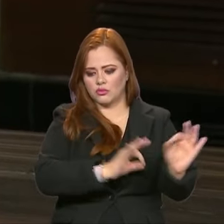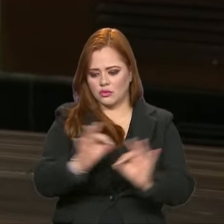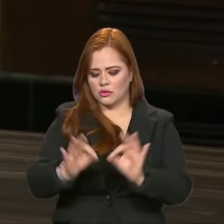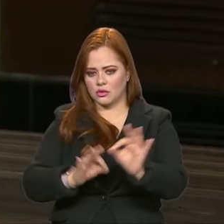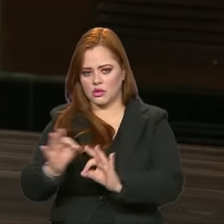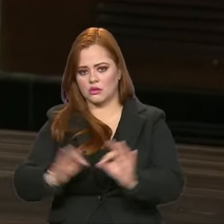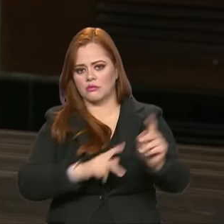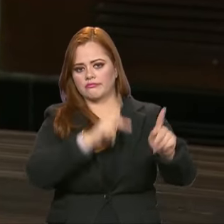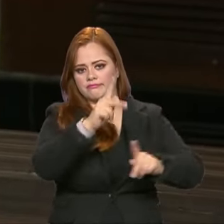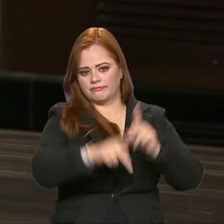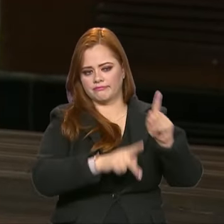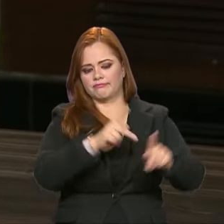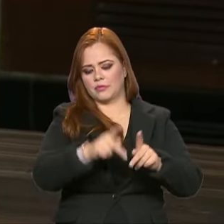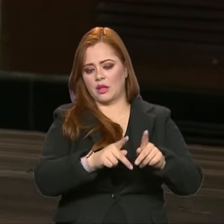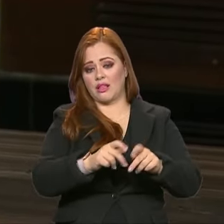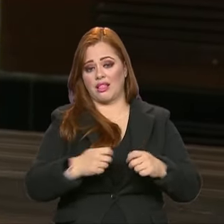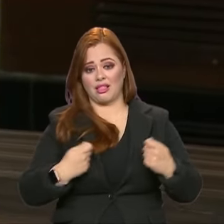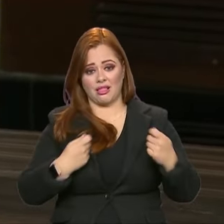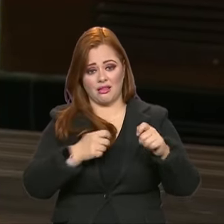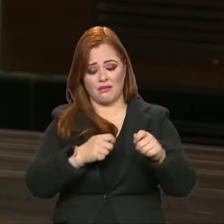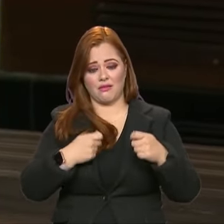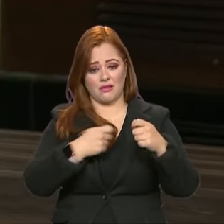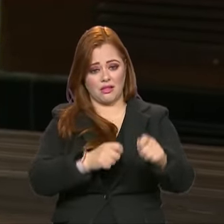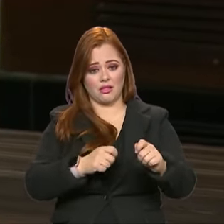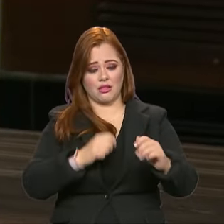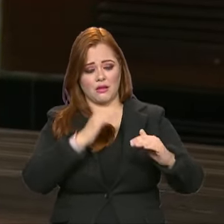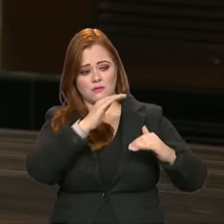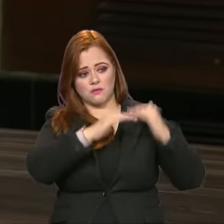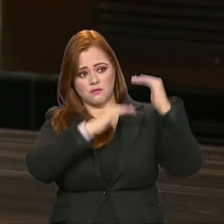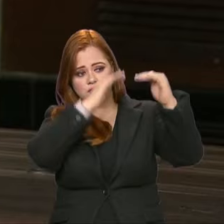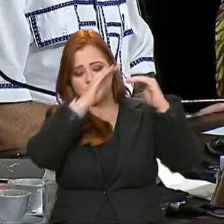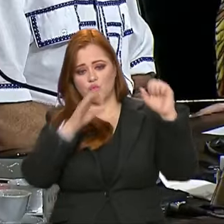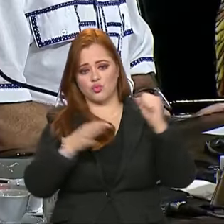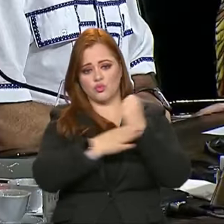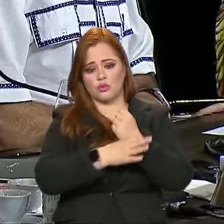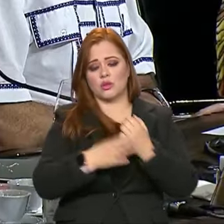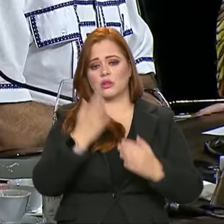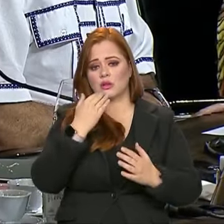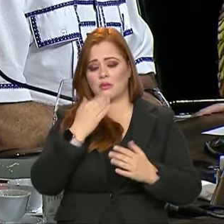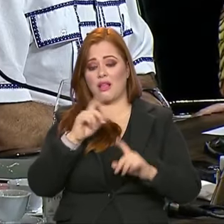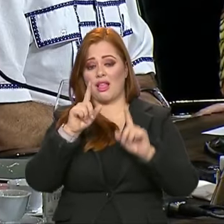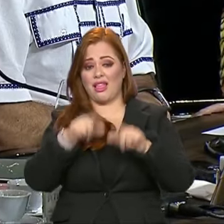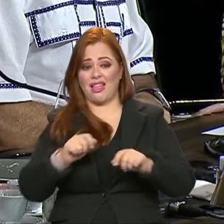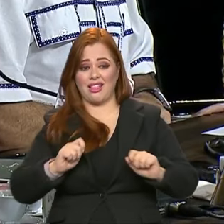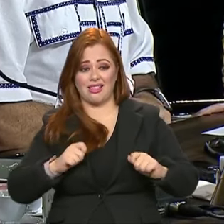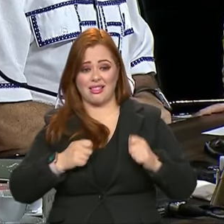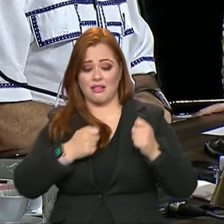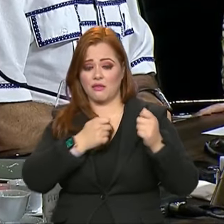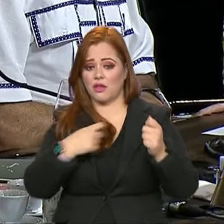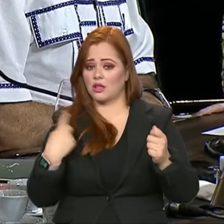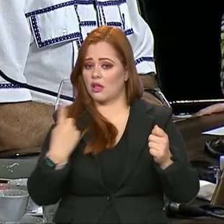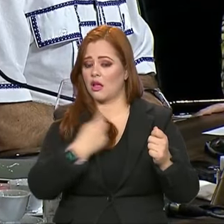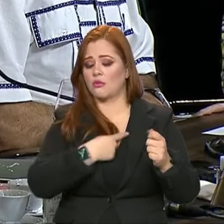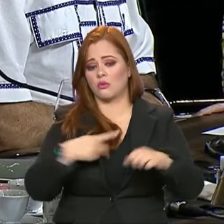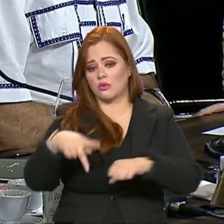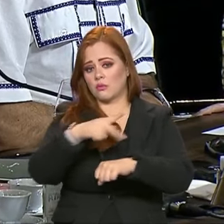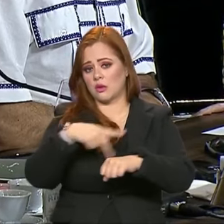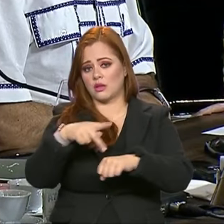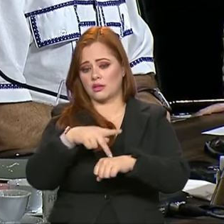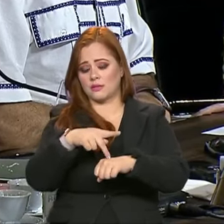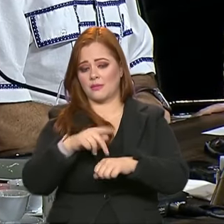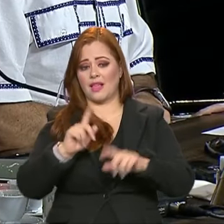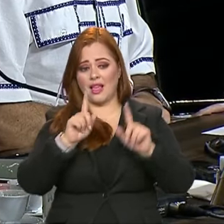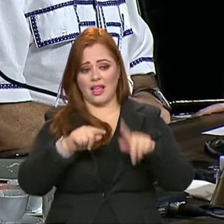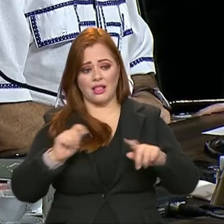popular. Defender a soberania e a segurança alimentar é defender nossos territórios, é